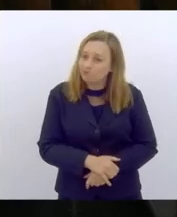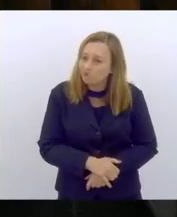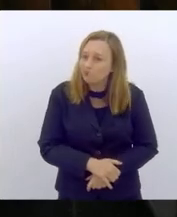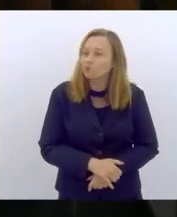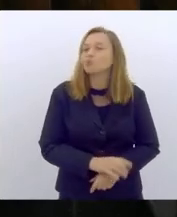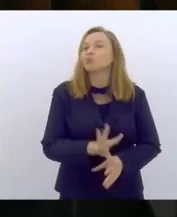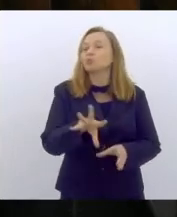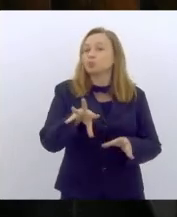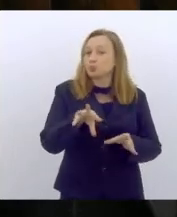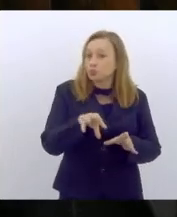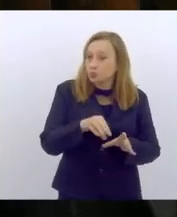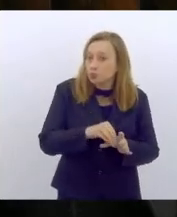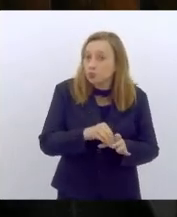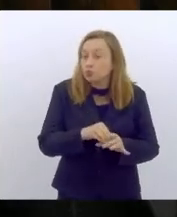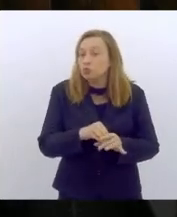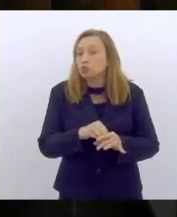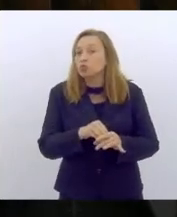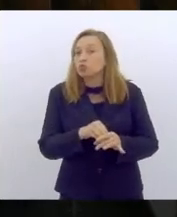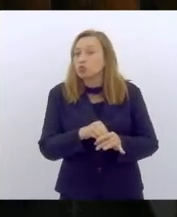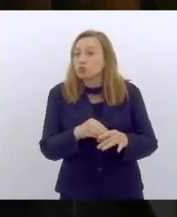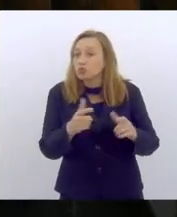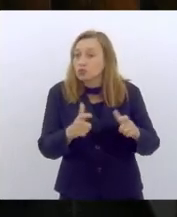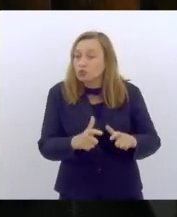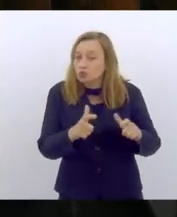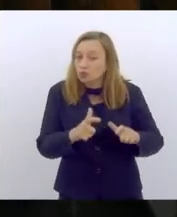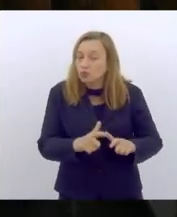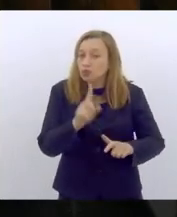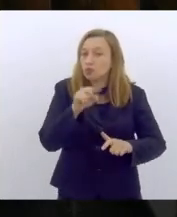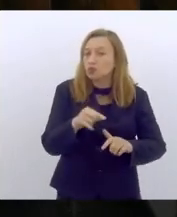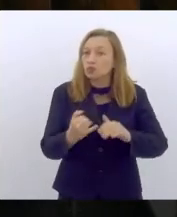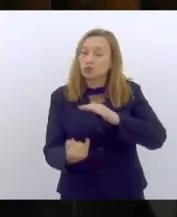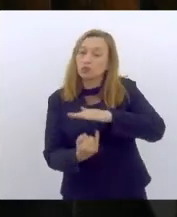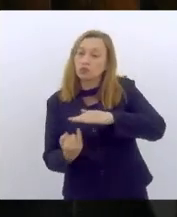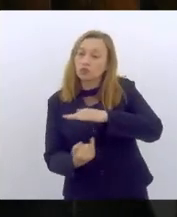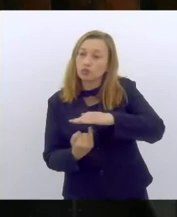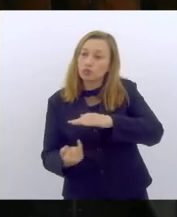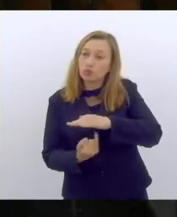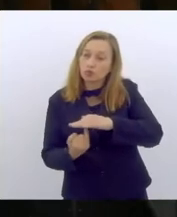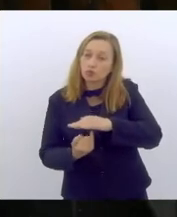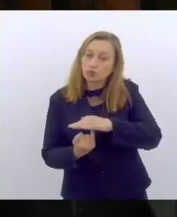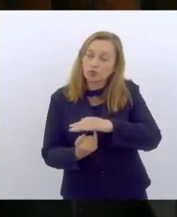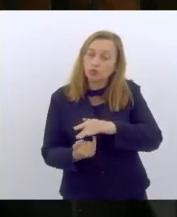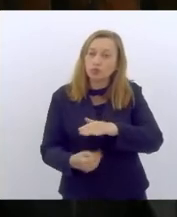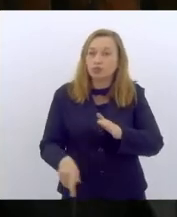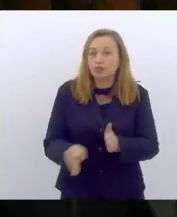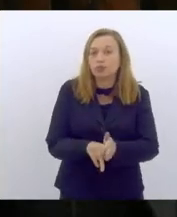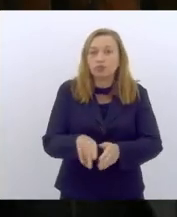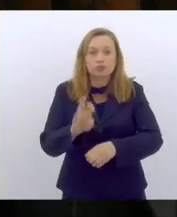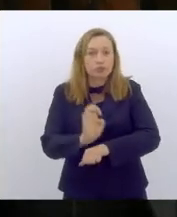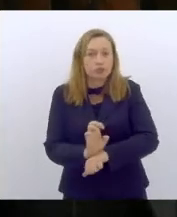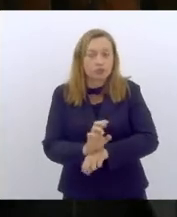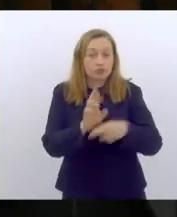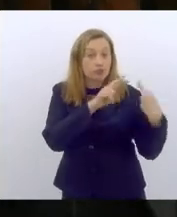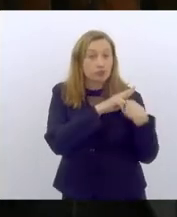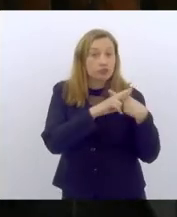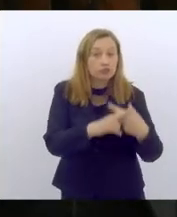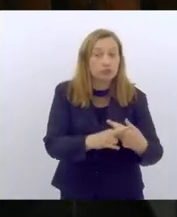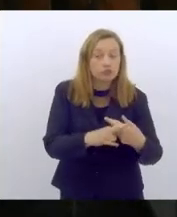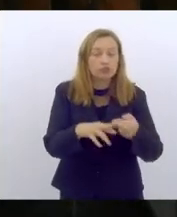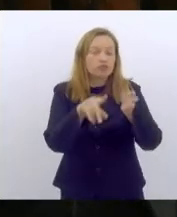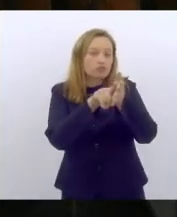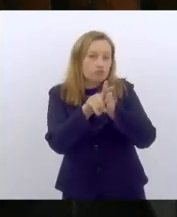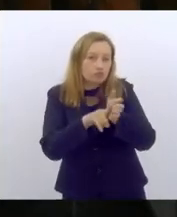dentro daquilo que devia ser uma instituição de Elite do Estado responsável pela